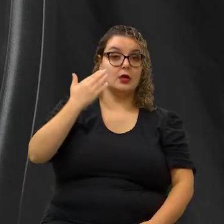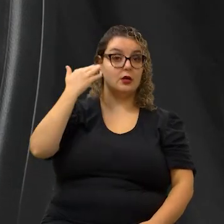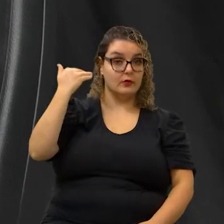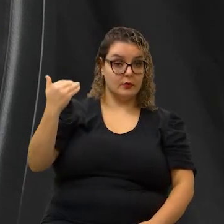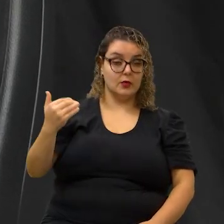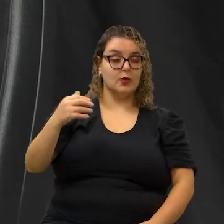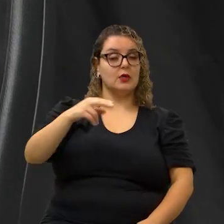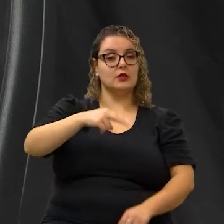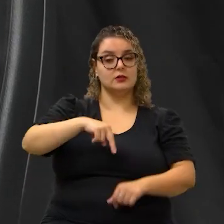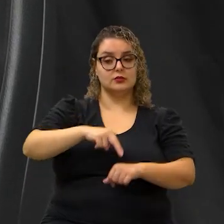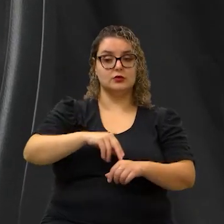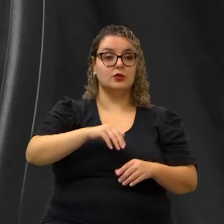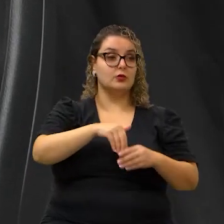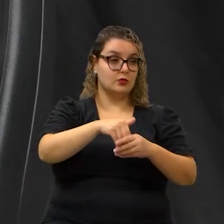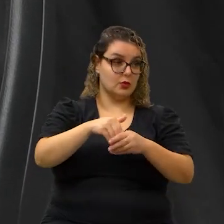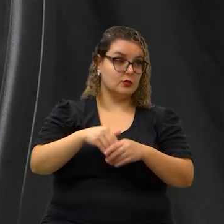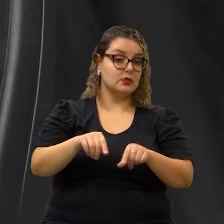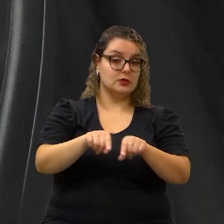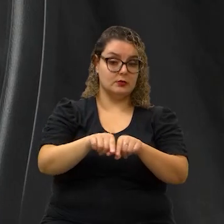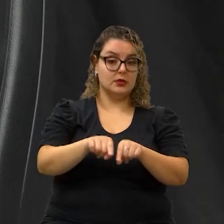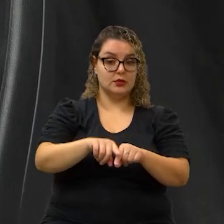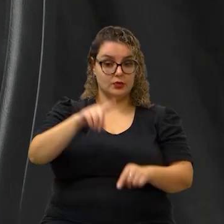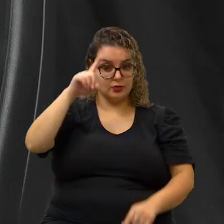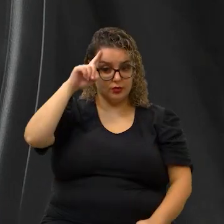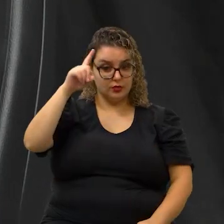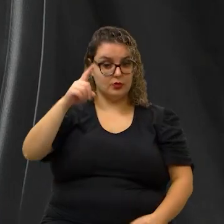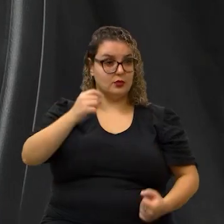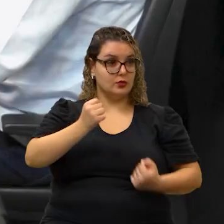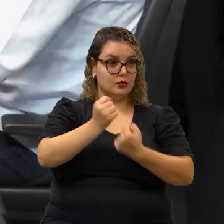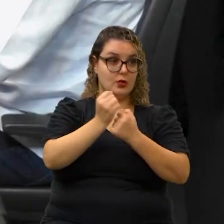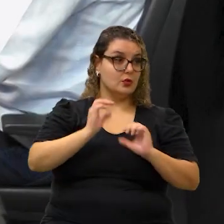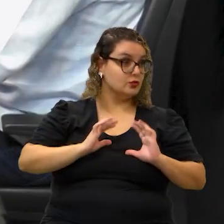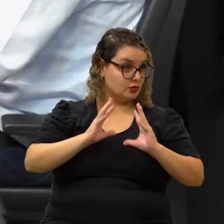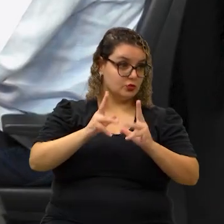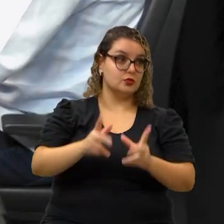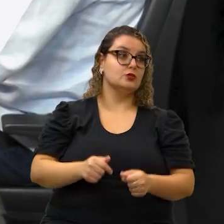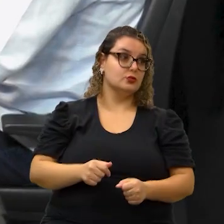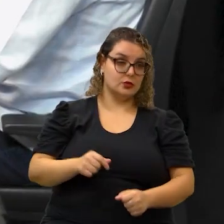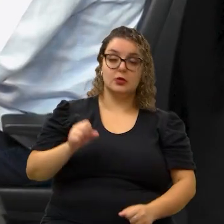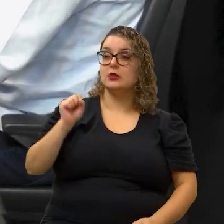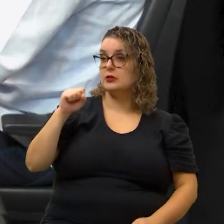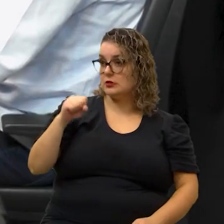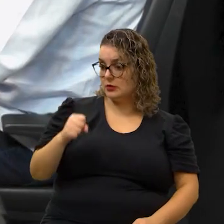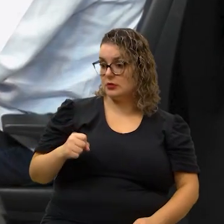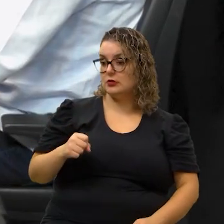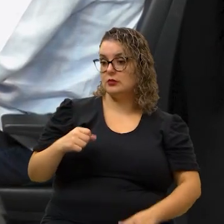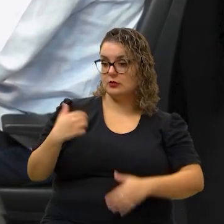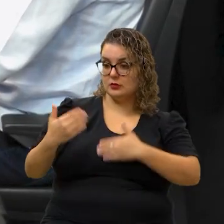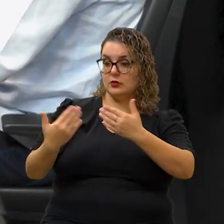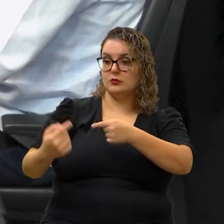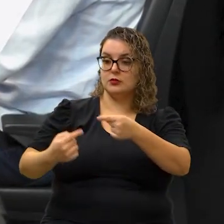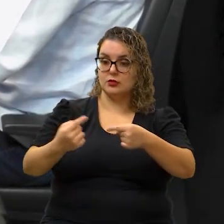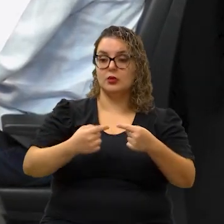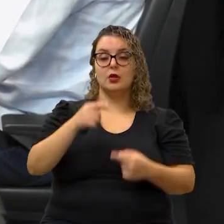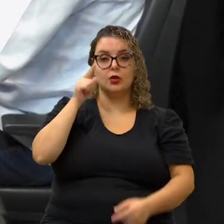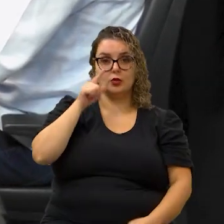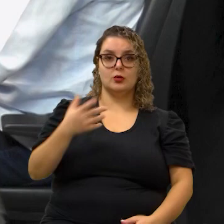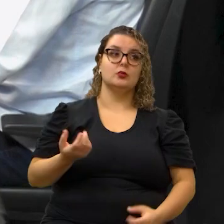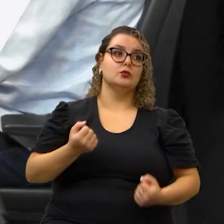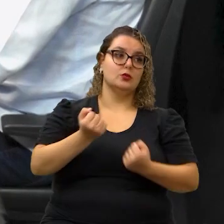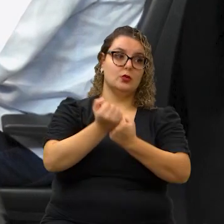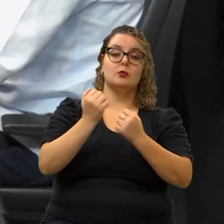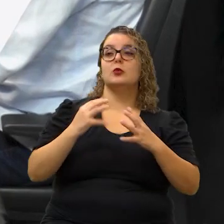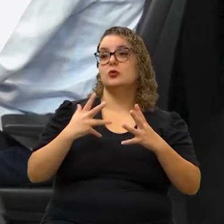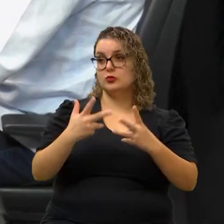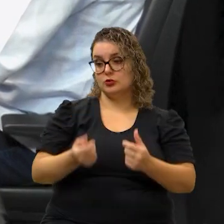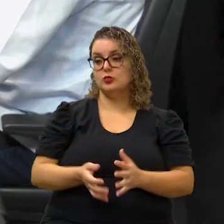de Campinas e também reconhecida nacionalmente. Uma votação, inclusive, que naquele dia teve o apoio de todos, né, Cleiton? Depois de um amplo processo de